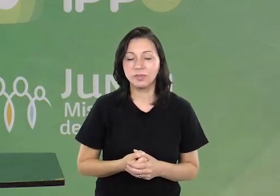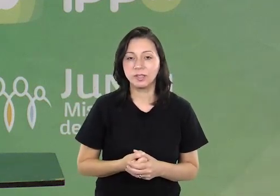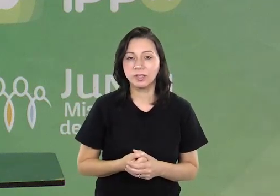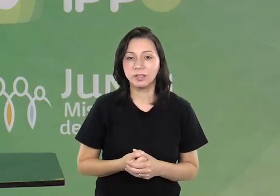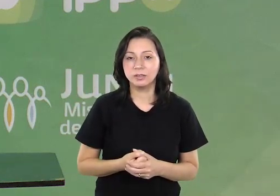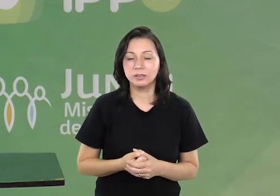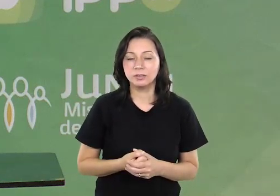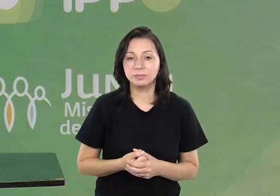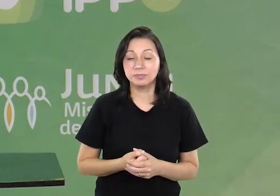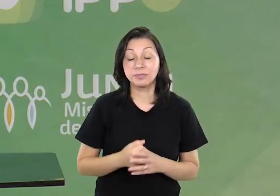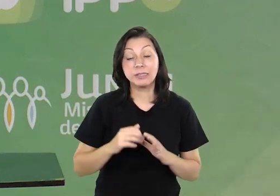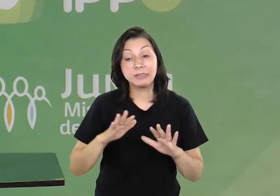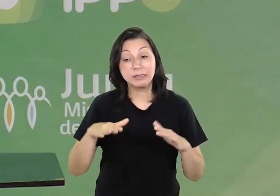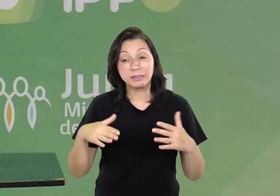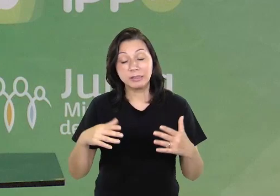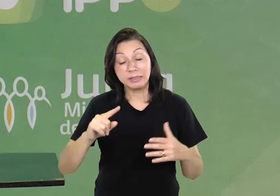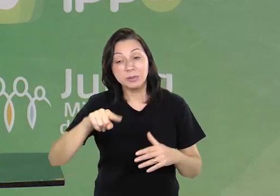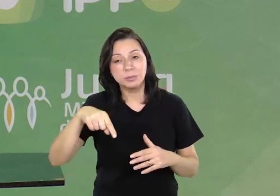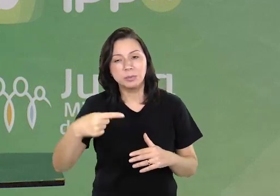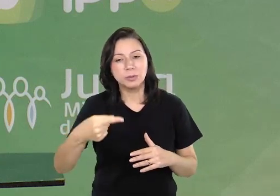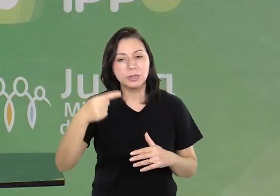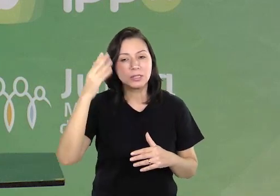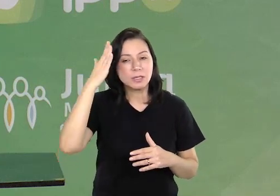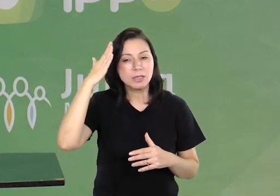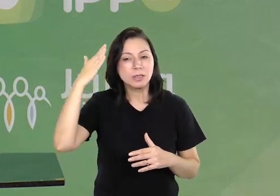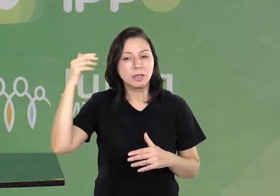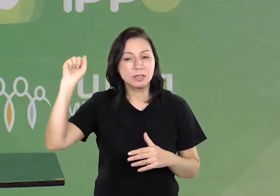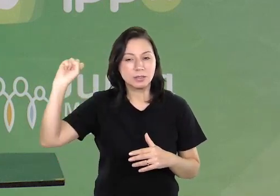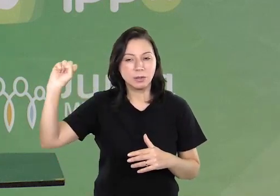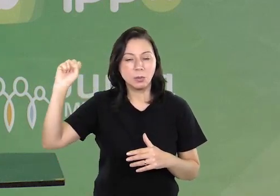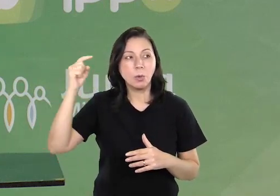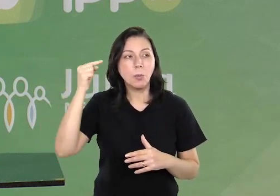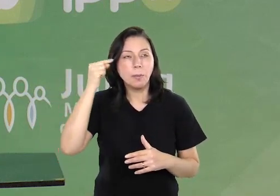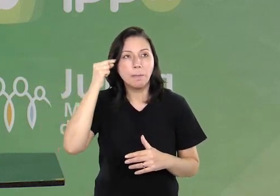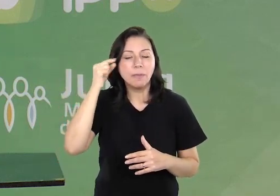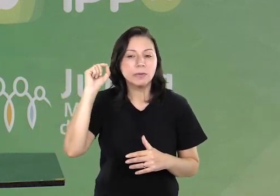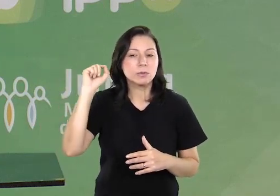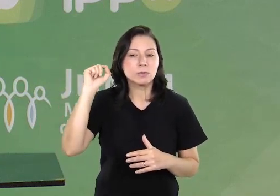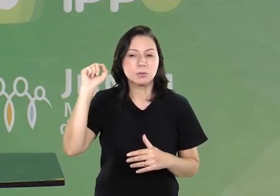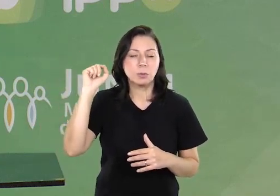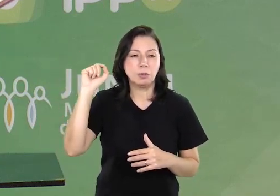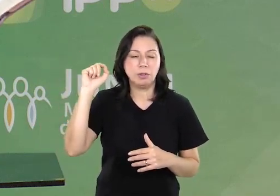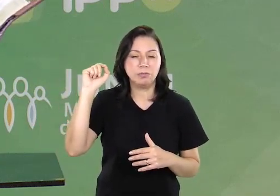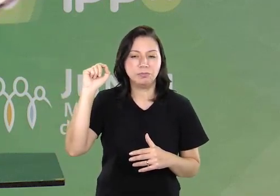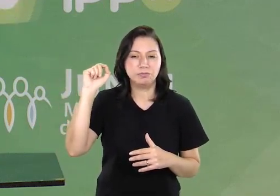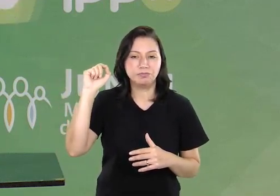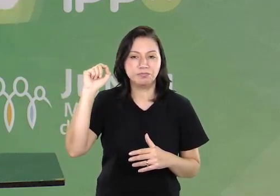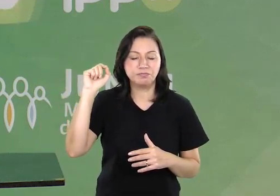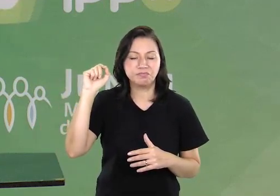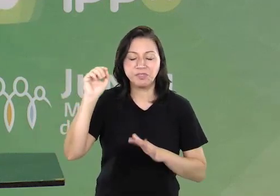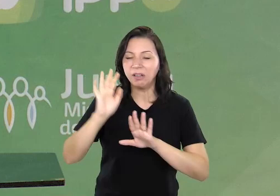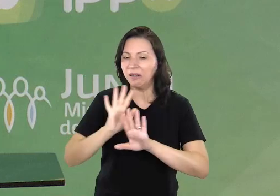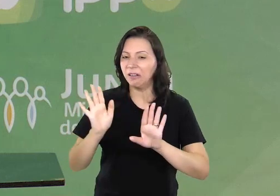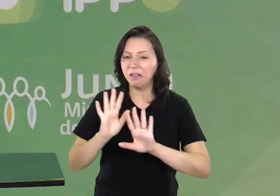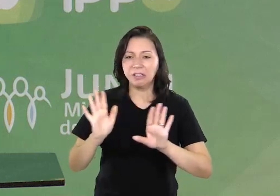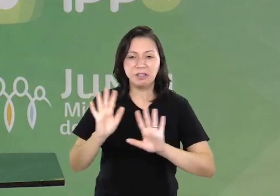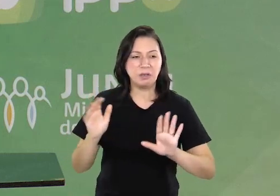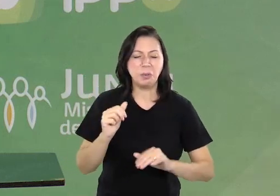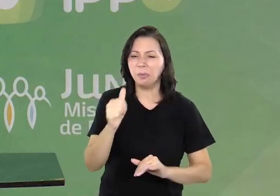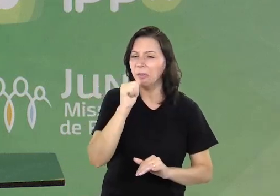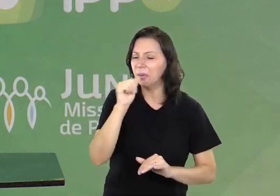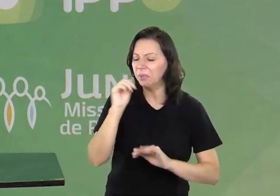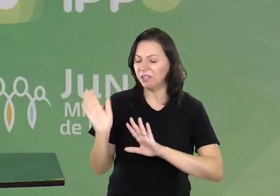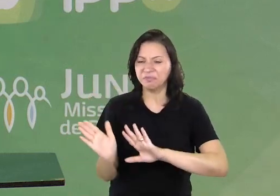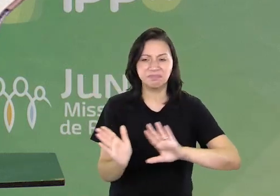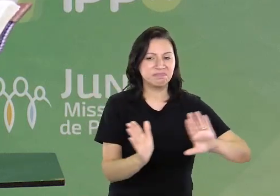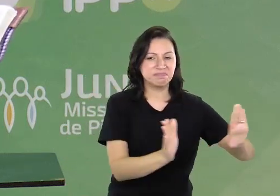não agora eu não vou mexer mais vou sair desse entretenimento e vou me voltar para o trabalho